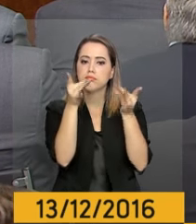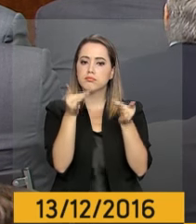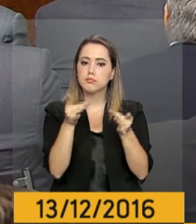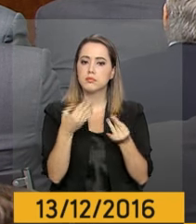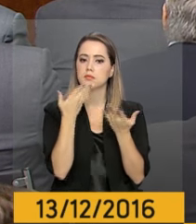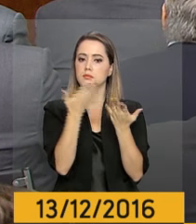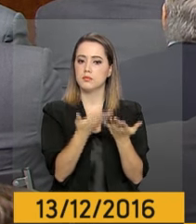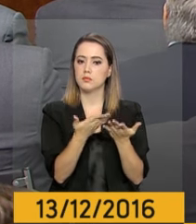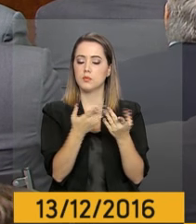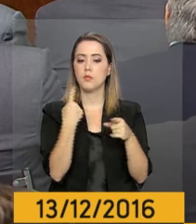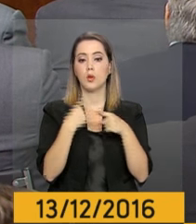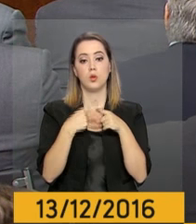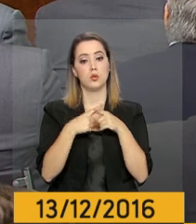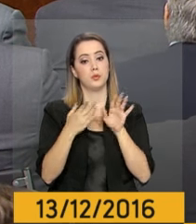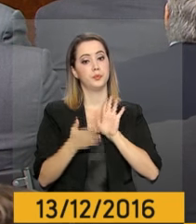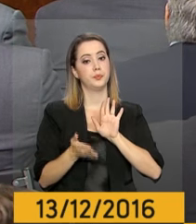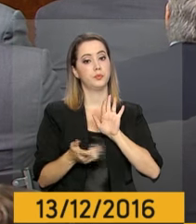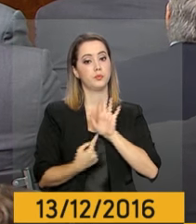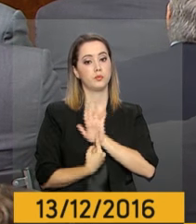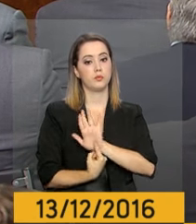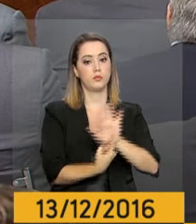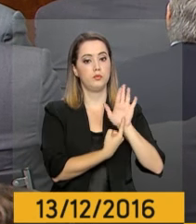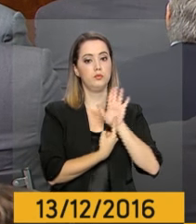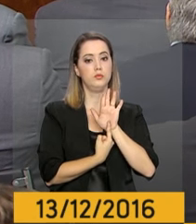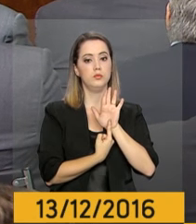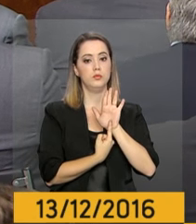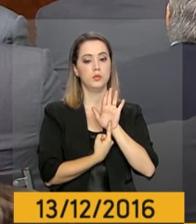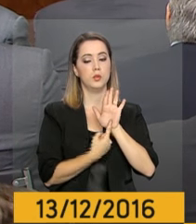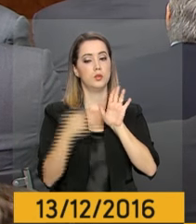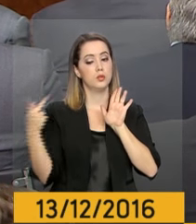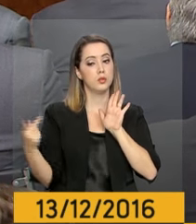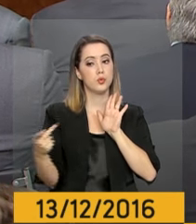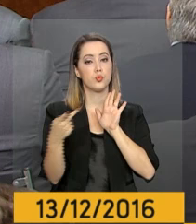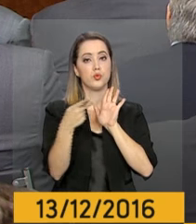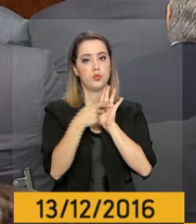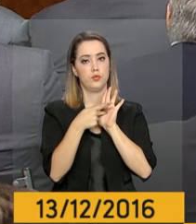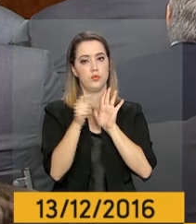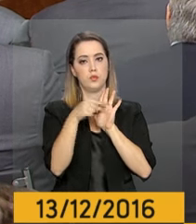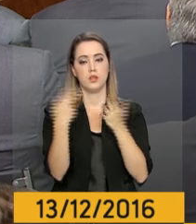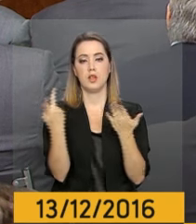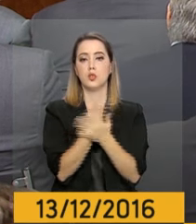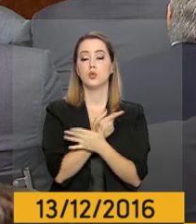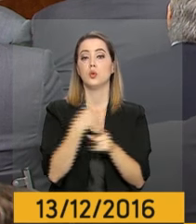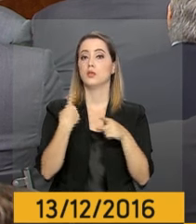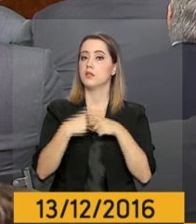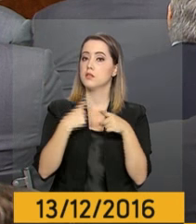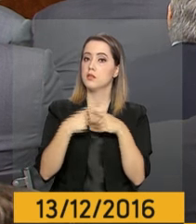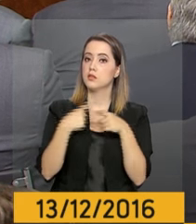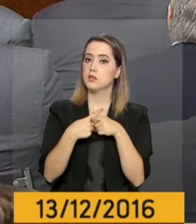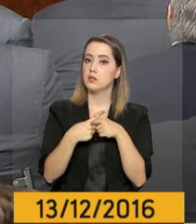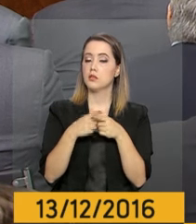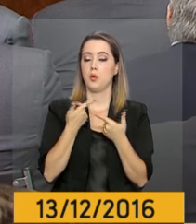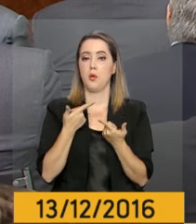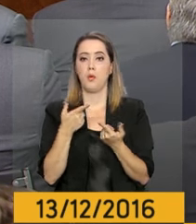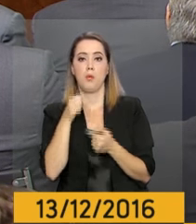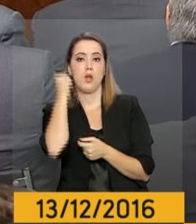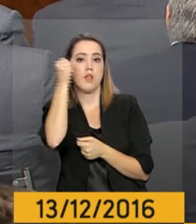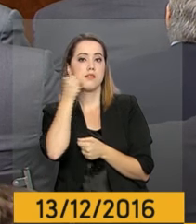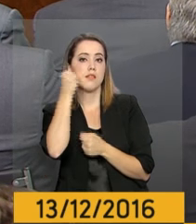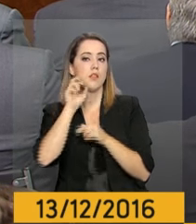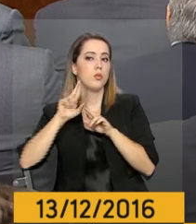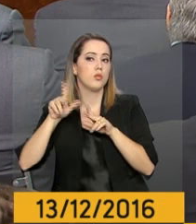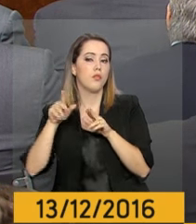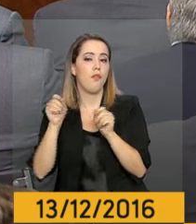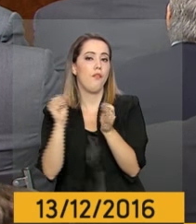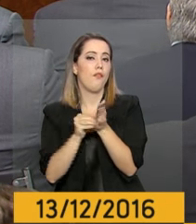trivial, apenas para revelar que, na verdade, isto se deveu à ausência de senadores e não